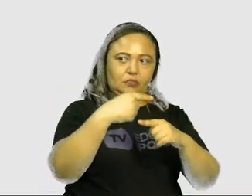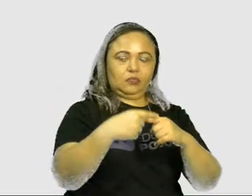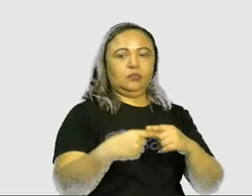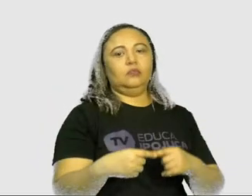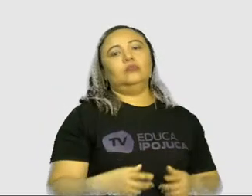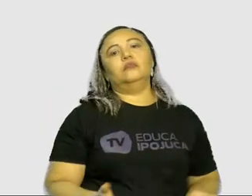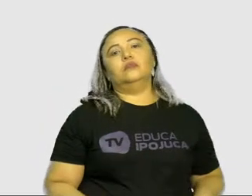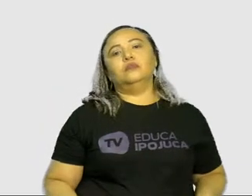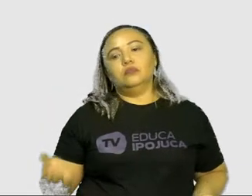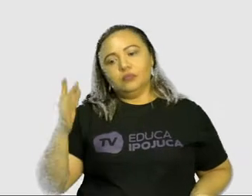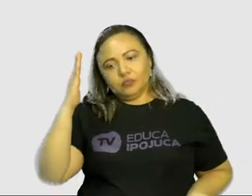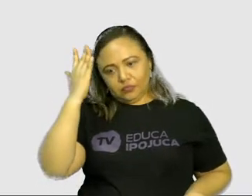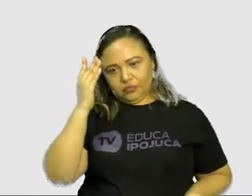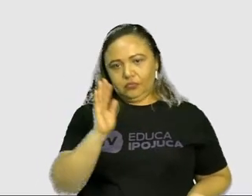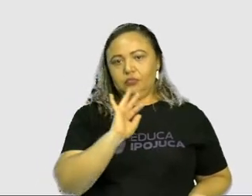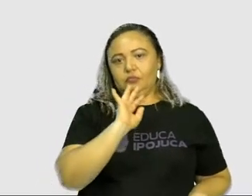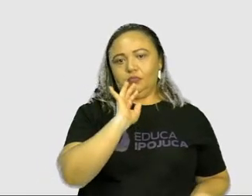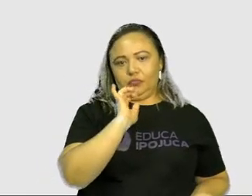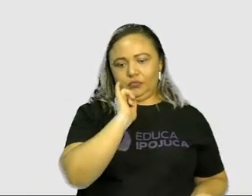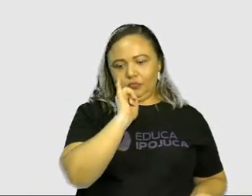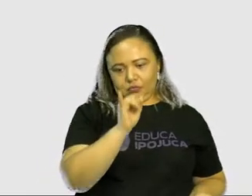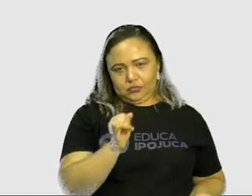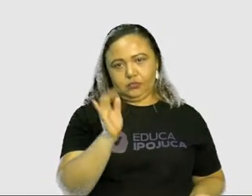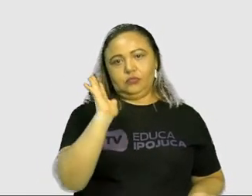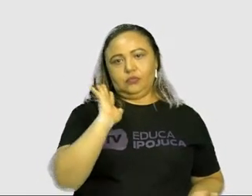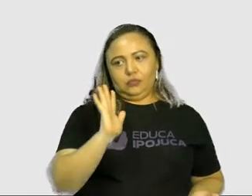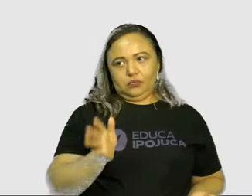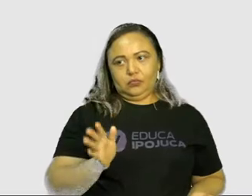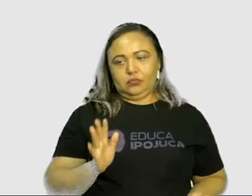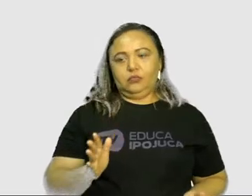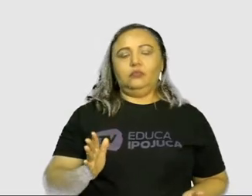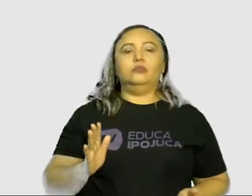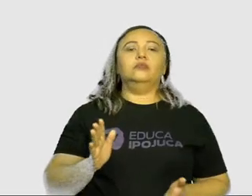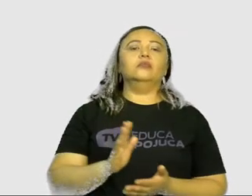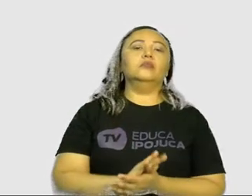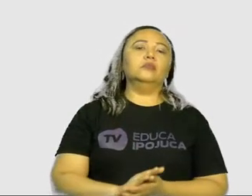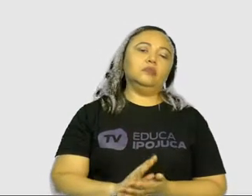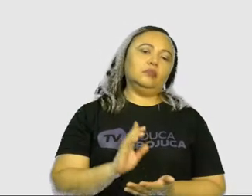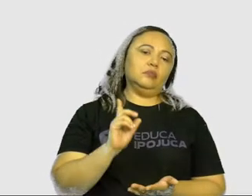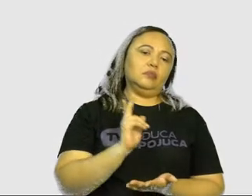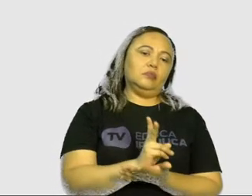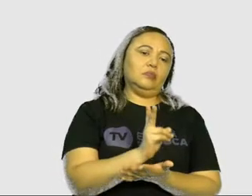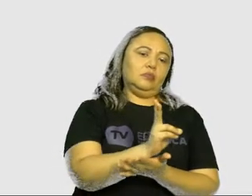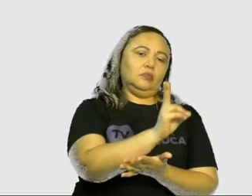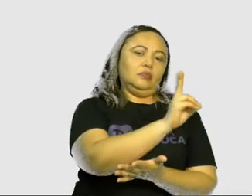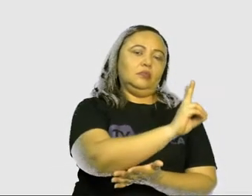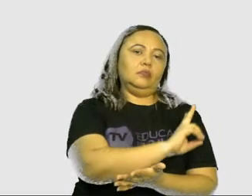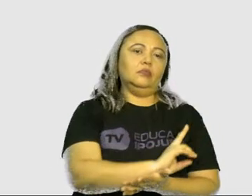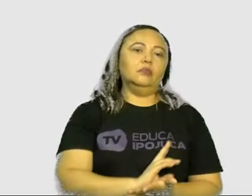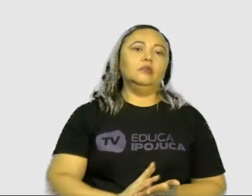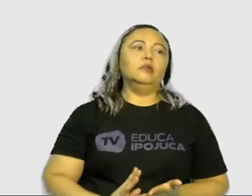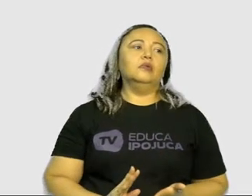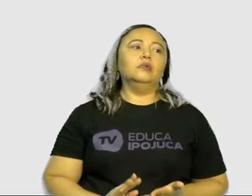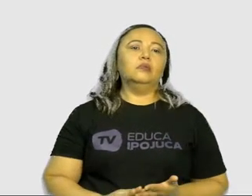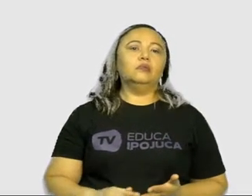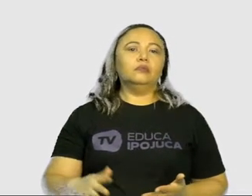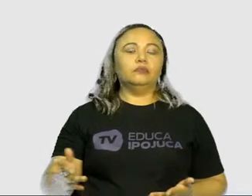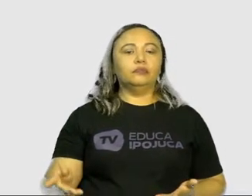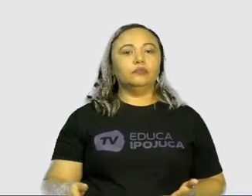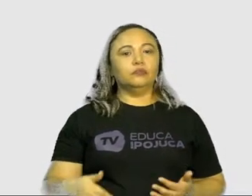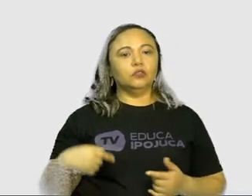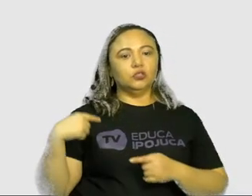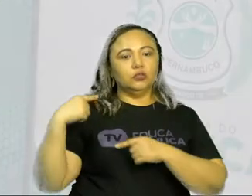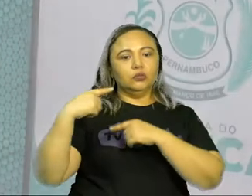como tia Gi já falou, né? De pais para filhos e assim sucessivamente. Passam